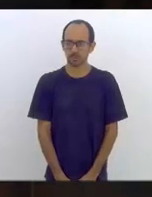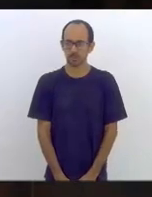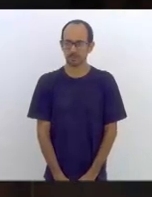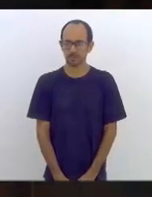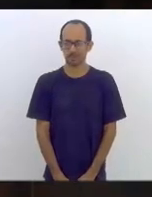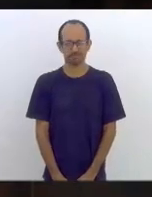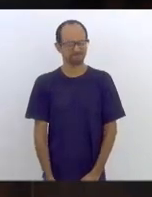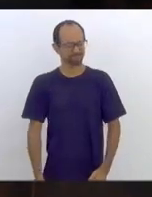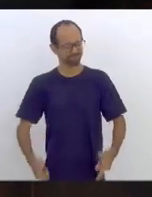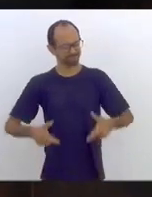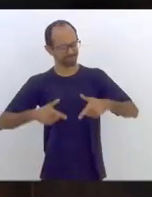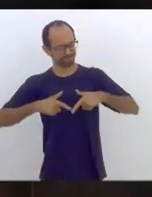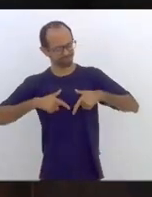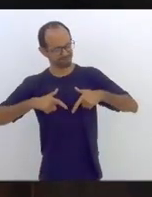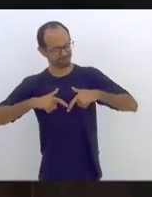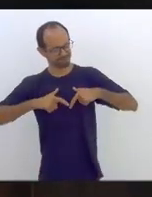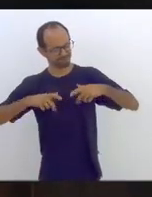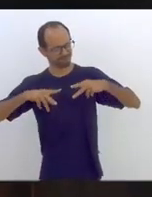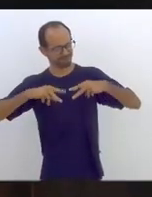Devidamente medalhada.